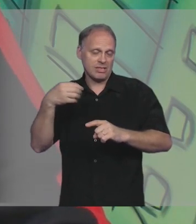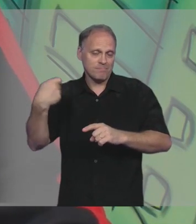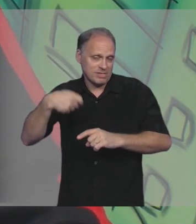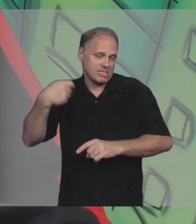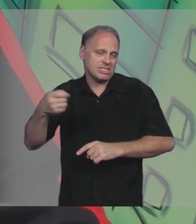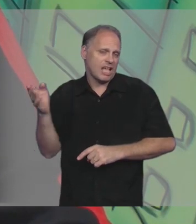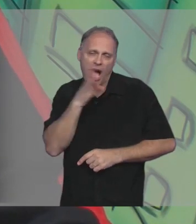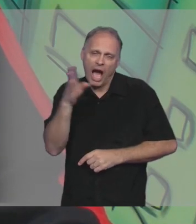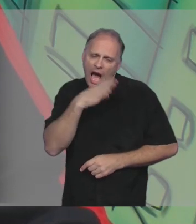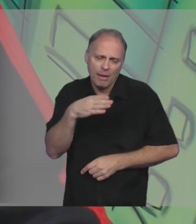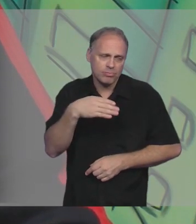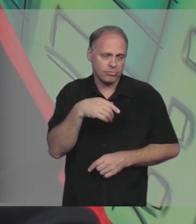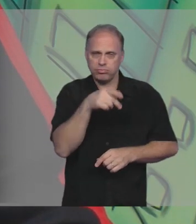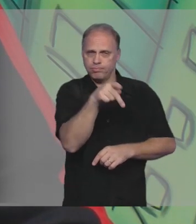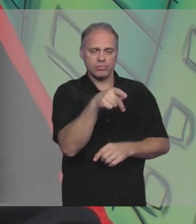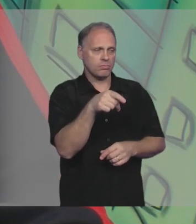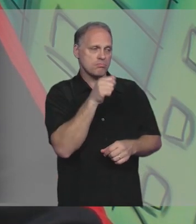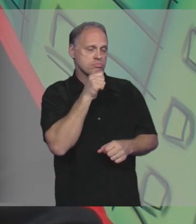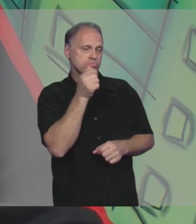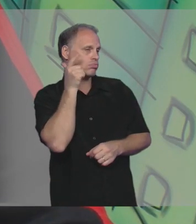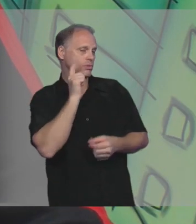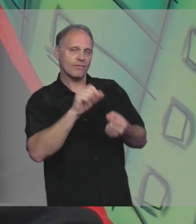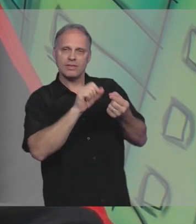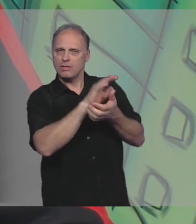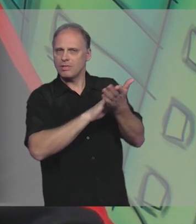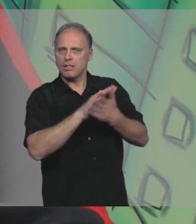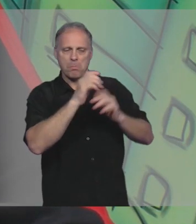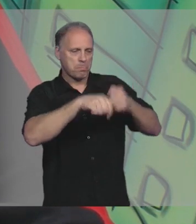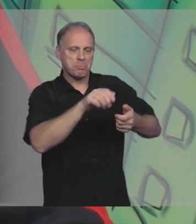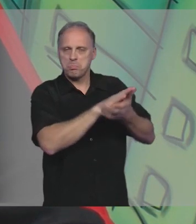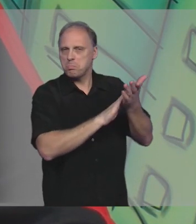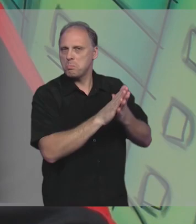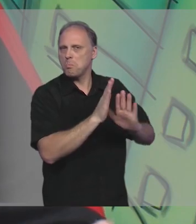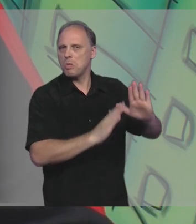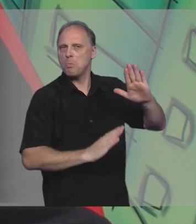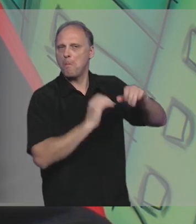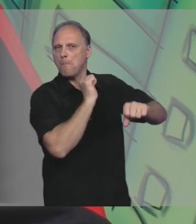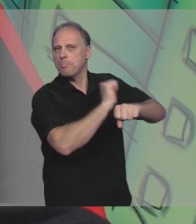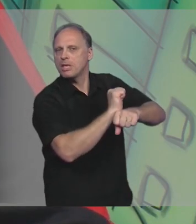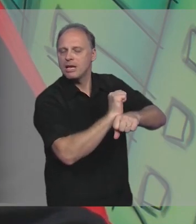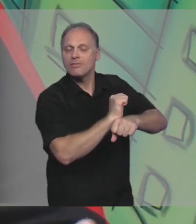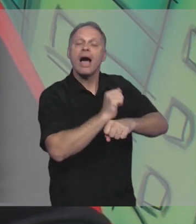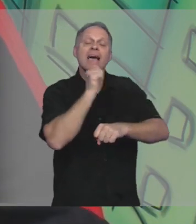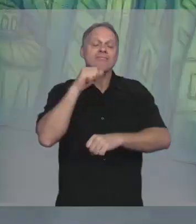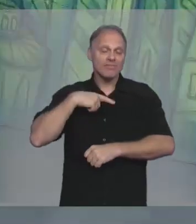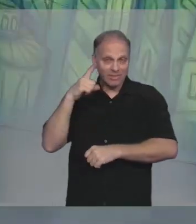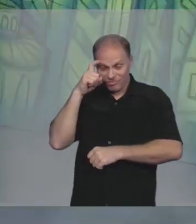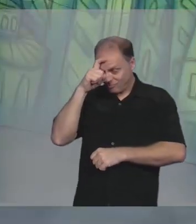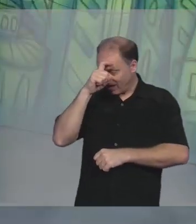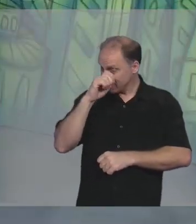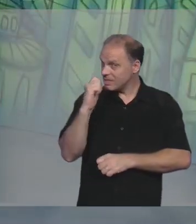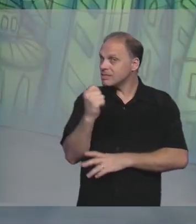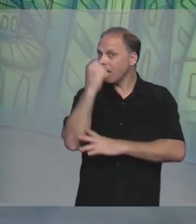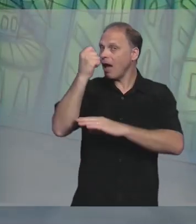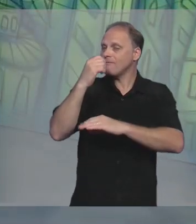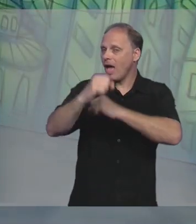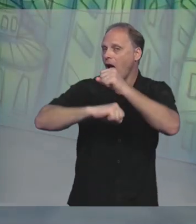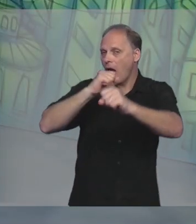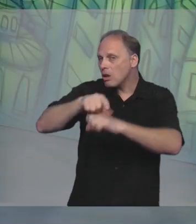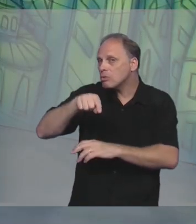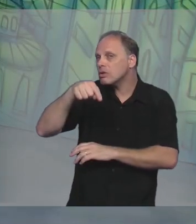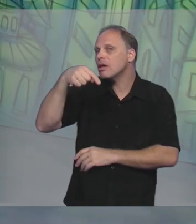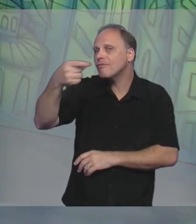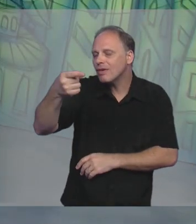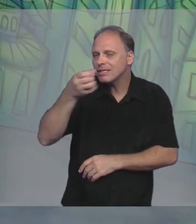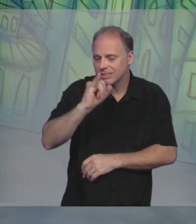está se possibilitando. Então, provavelmente, nós vamos ter algumas dificuldades sérias a partir do ano que vem,